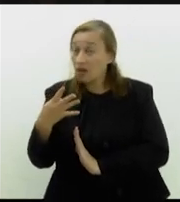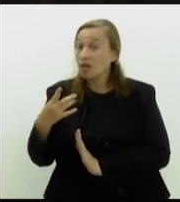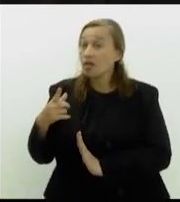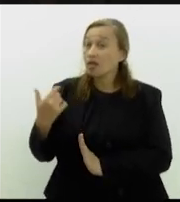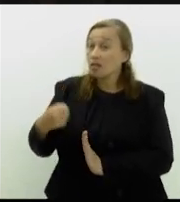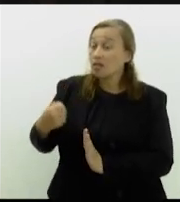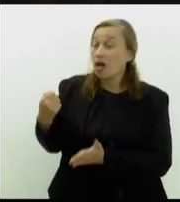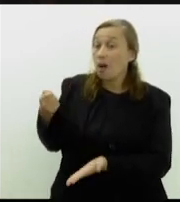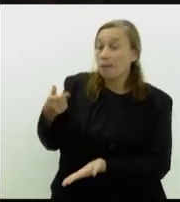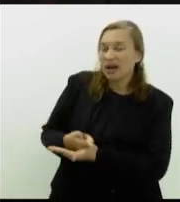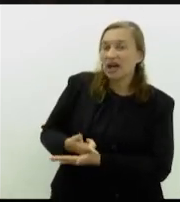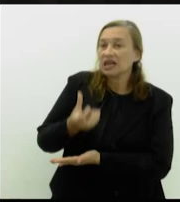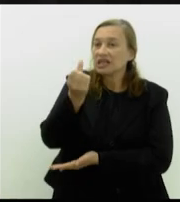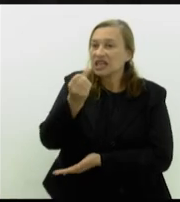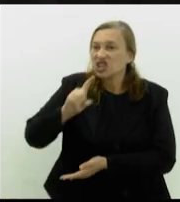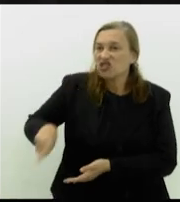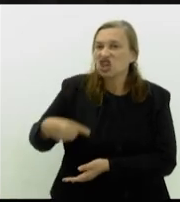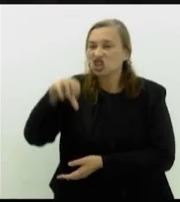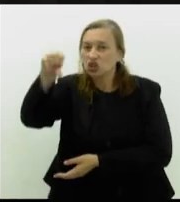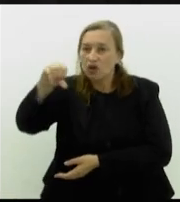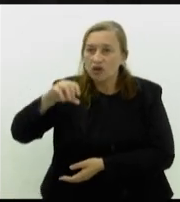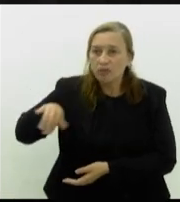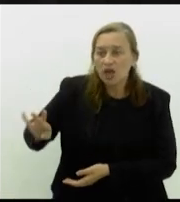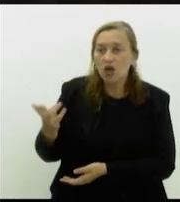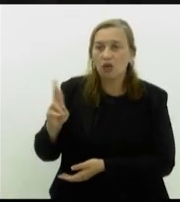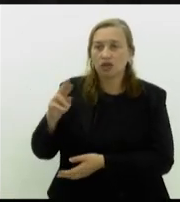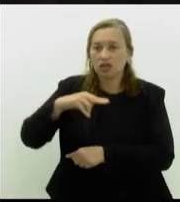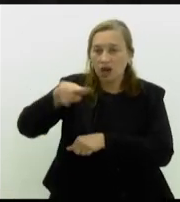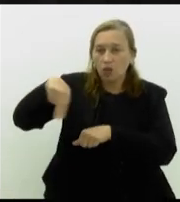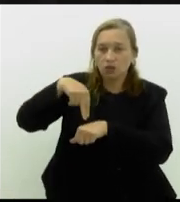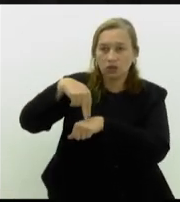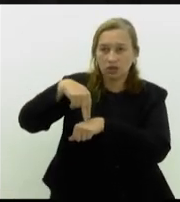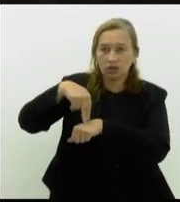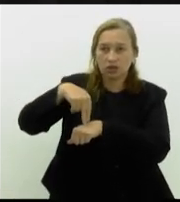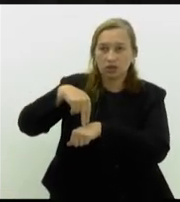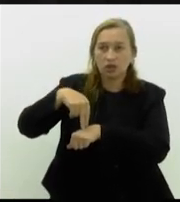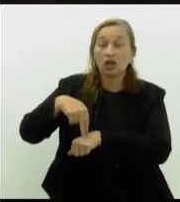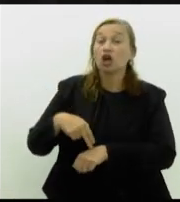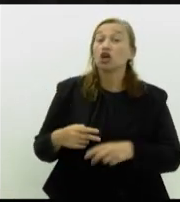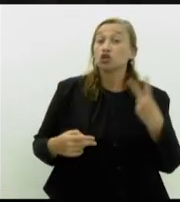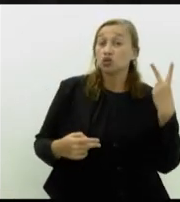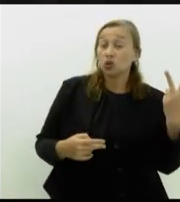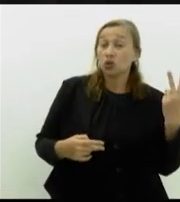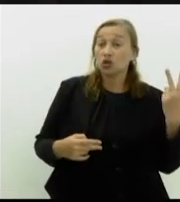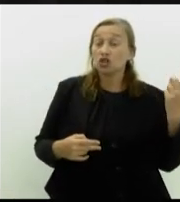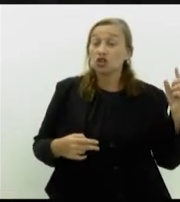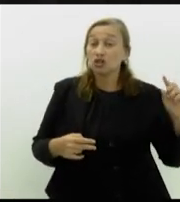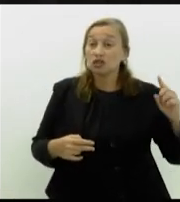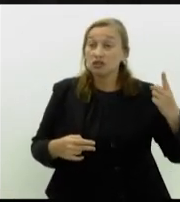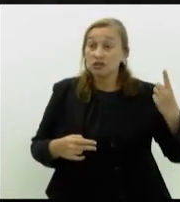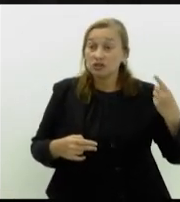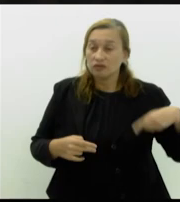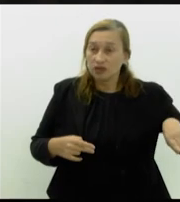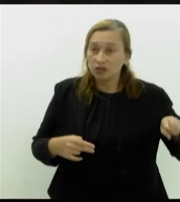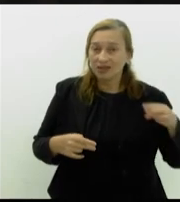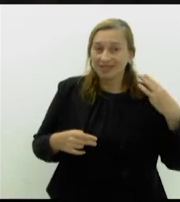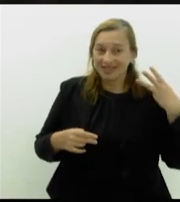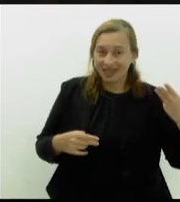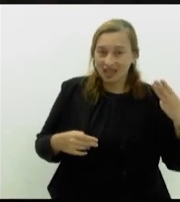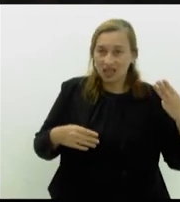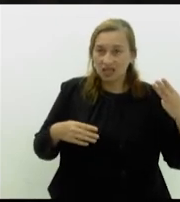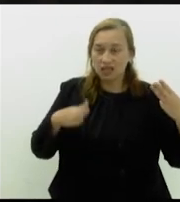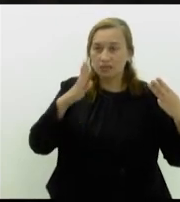pagar 6,9 bilhões à União, sendo 2,3 bilhões de principal